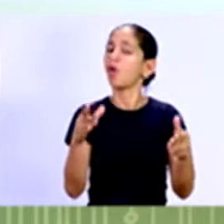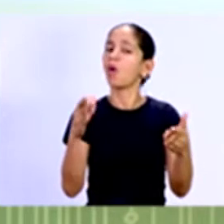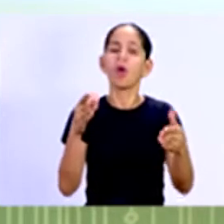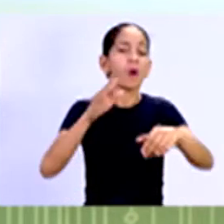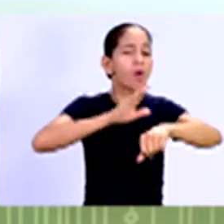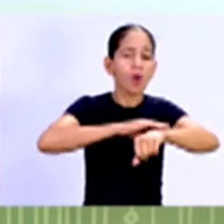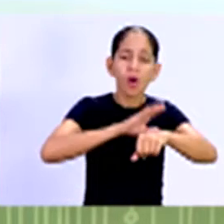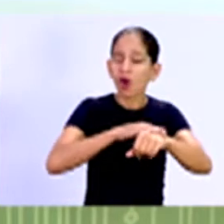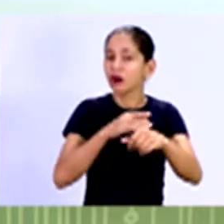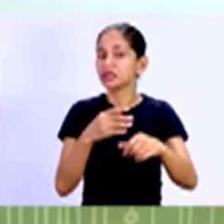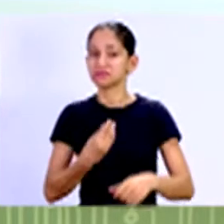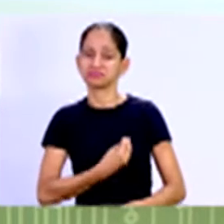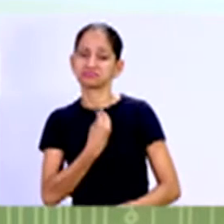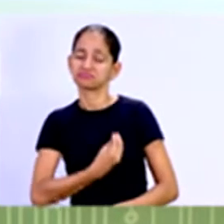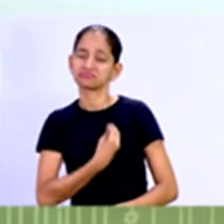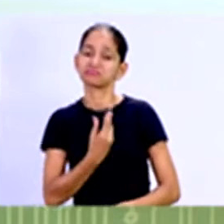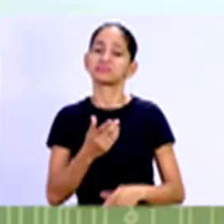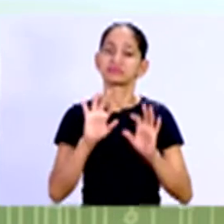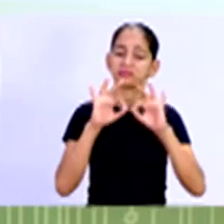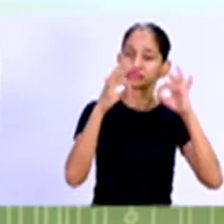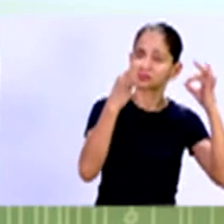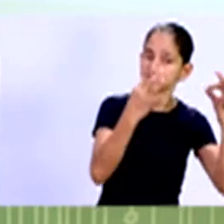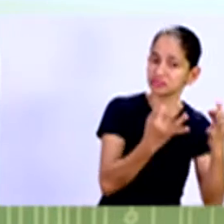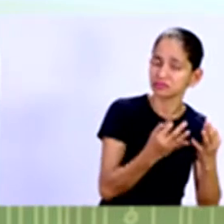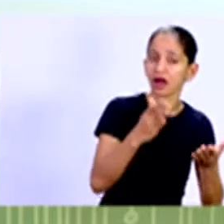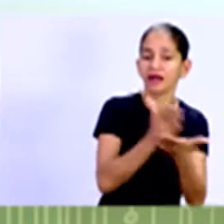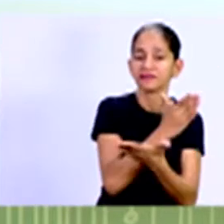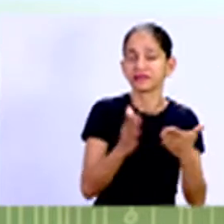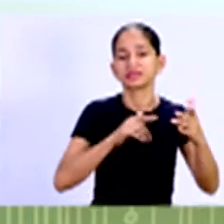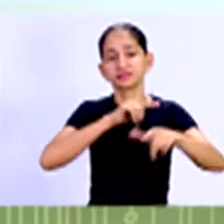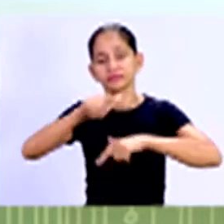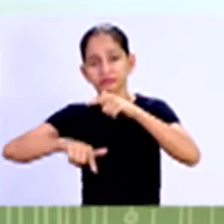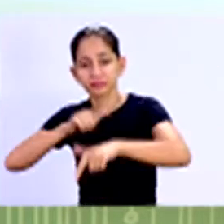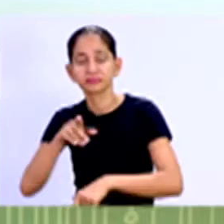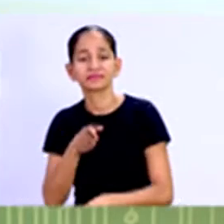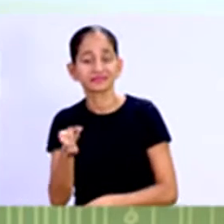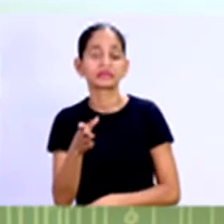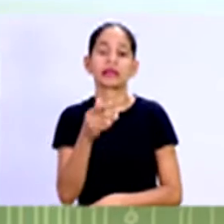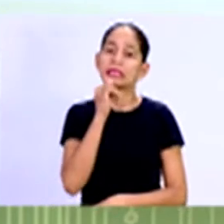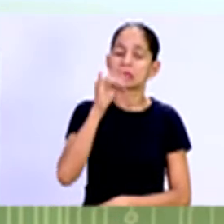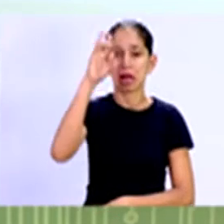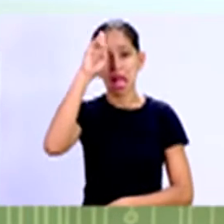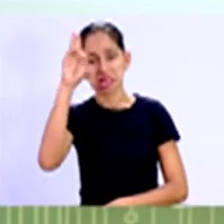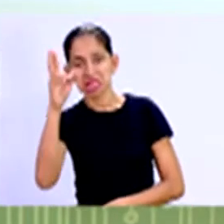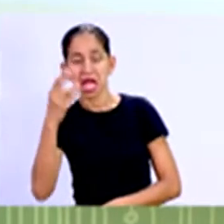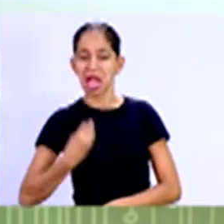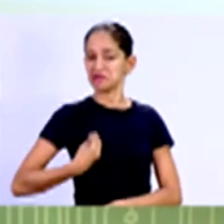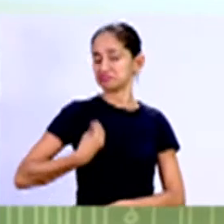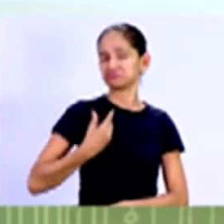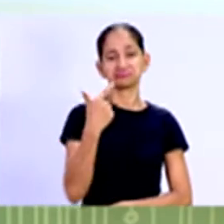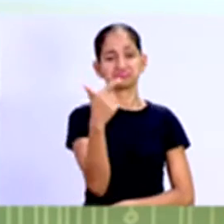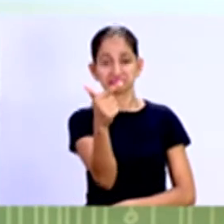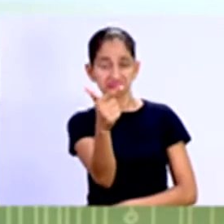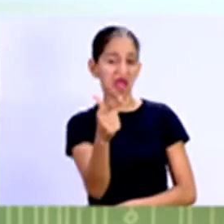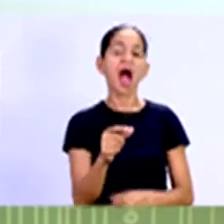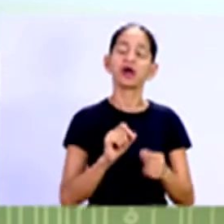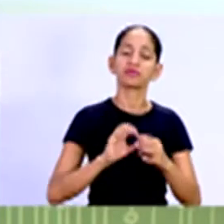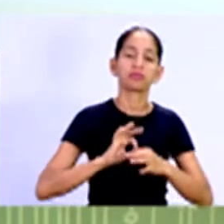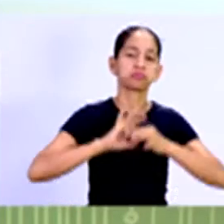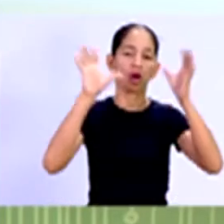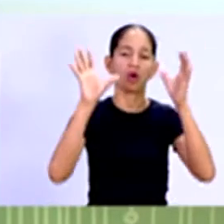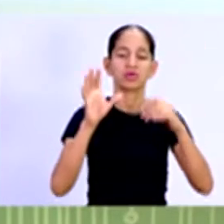todo, né? Seja na nossa família, seja no nosso trabalho. Meu chefe não está, então eu vou fazer o que eu quero,